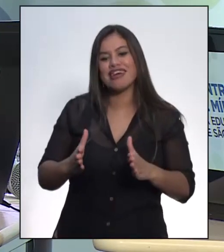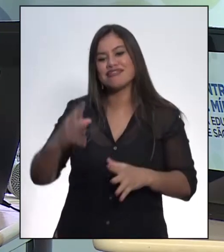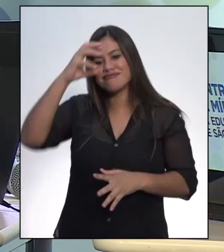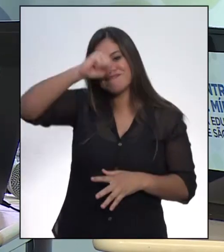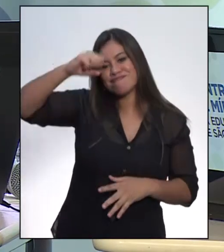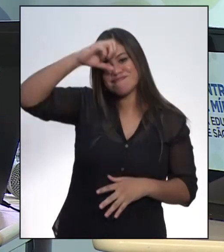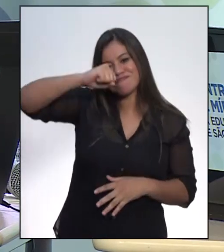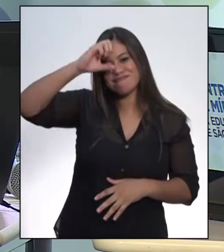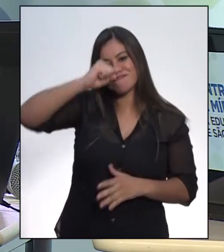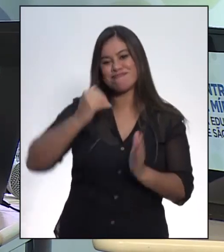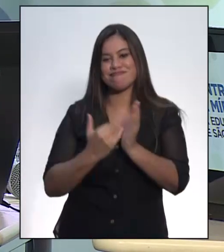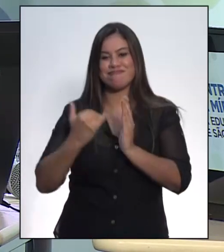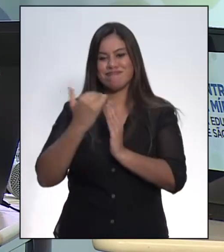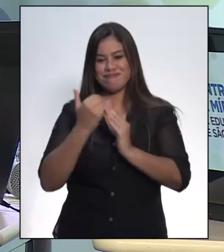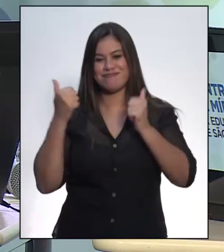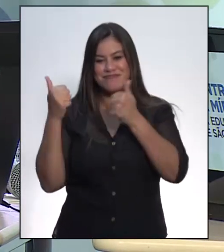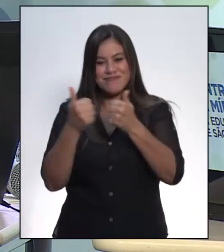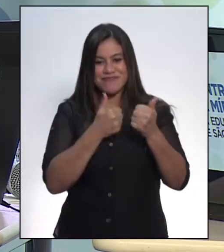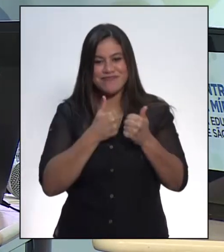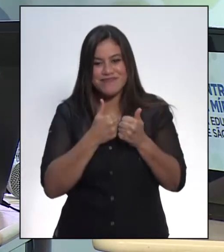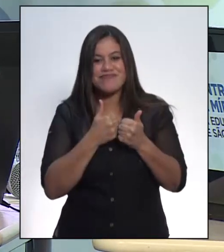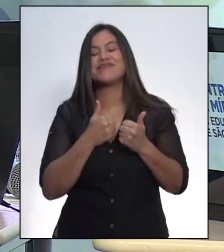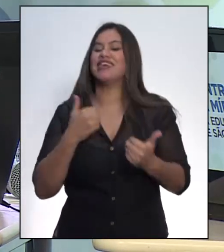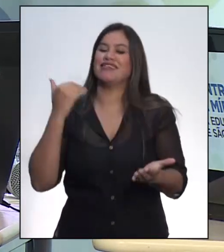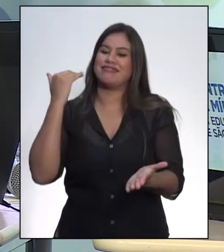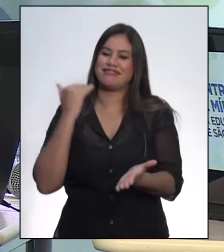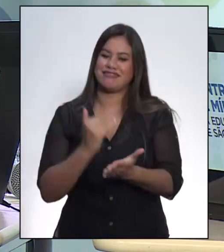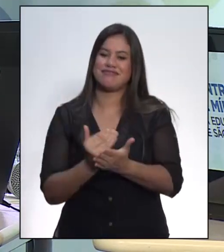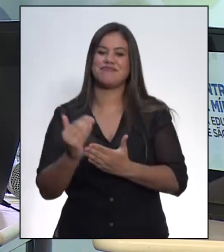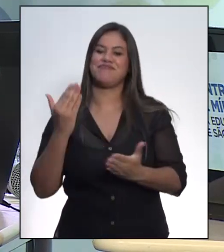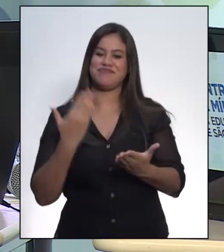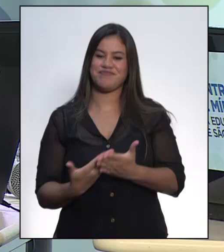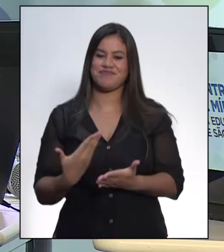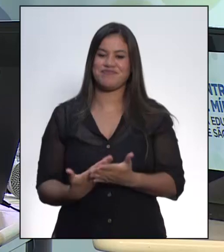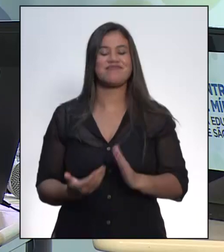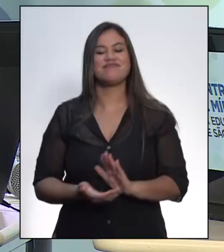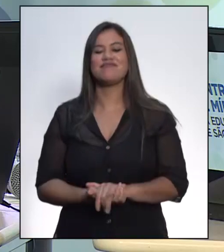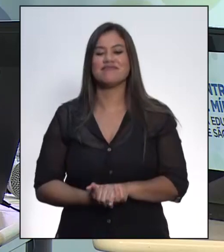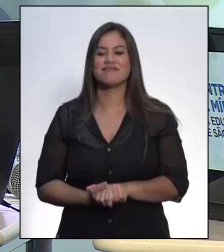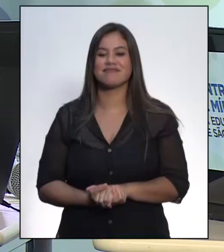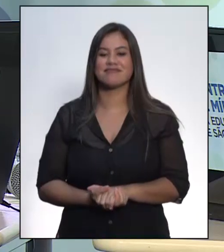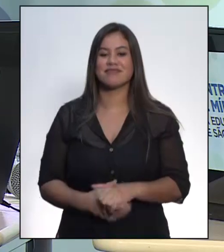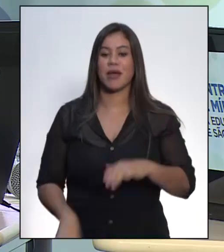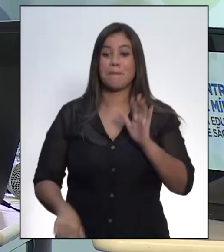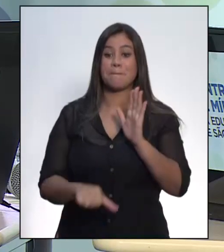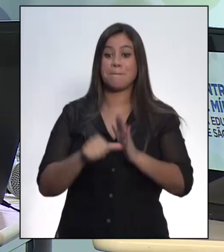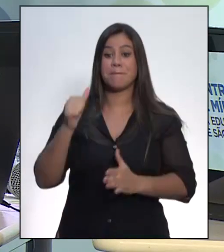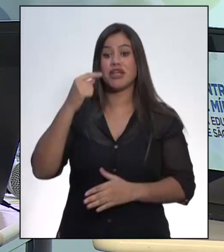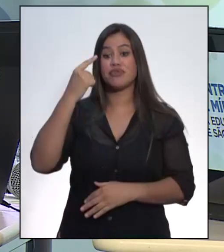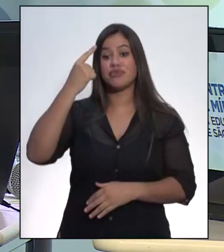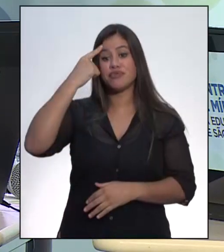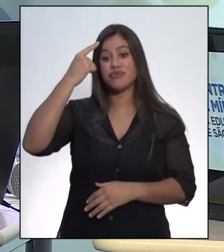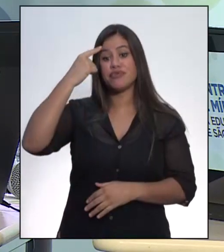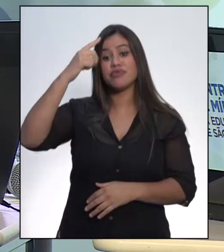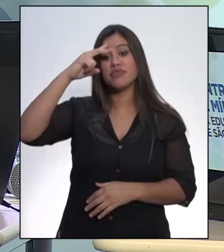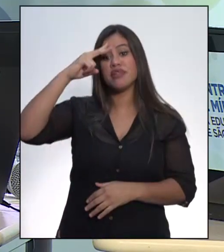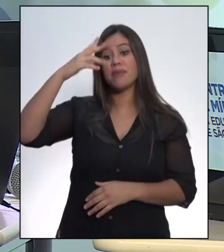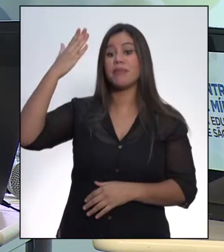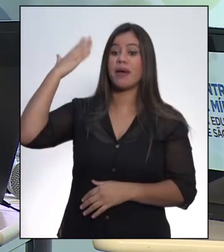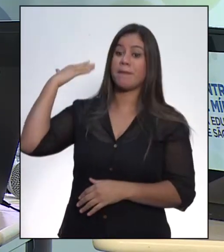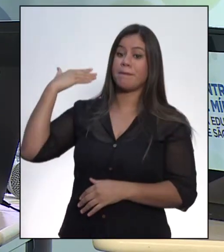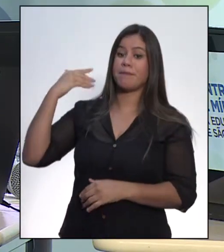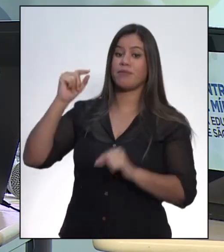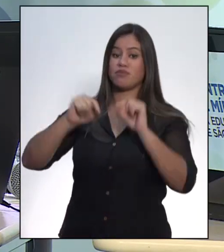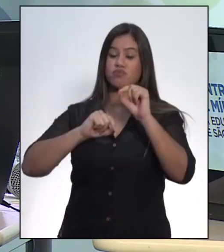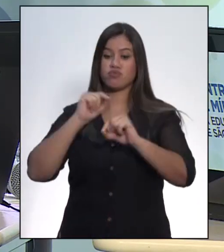conhecimento. Então, vamos começar a nossa aula? Então, primeiro a gente vai recapitular o que foi visto nas aulas